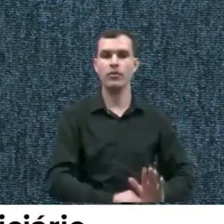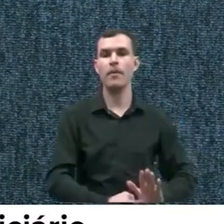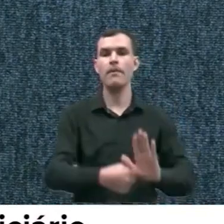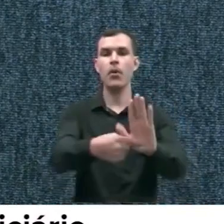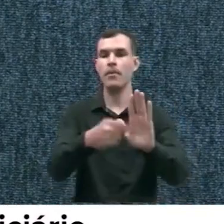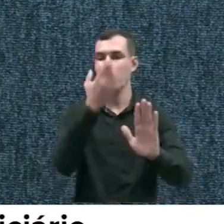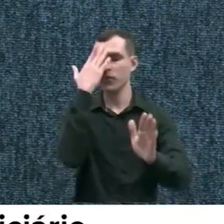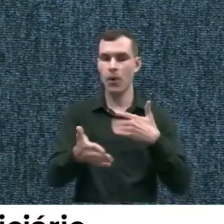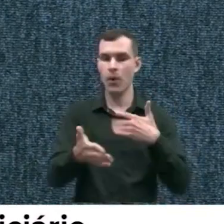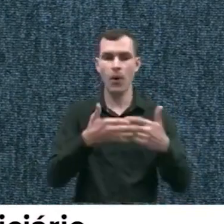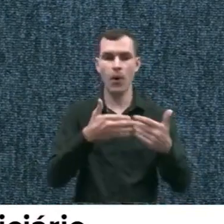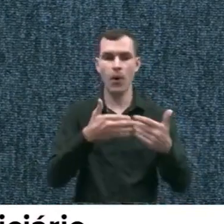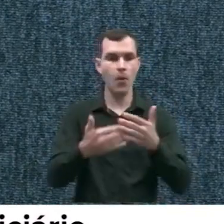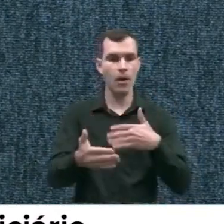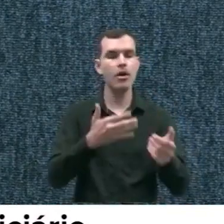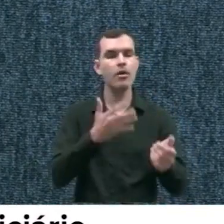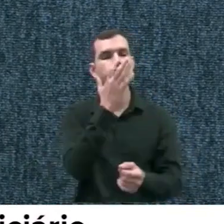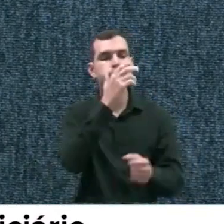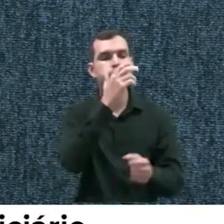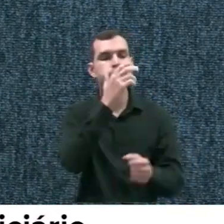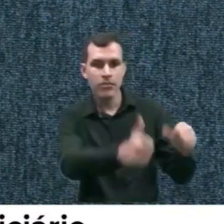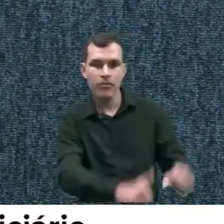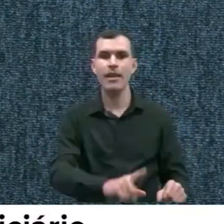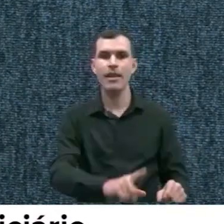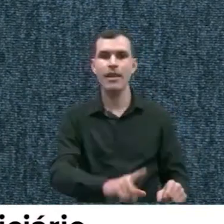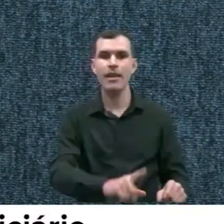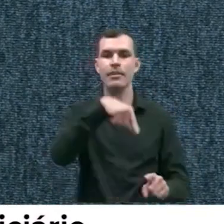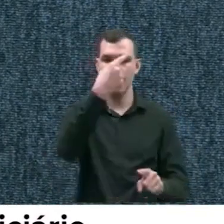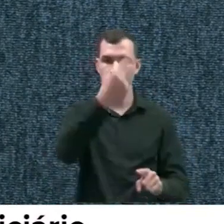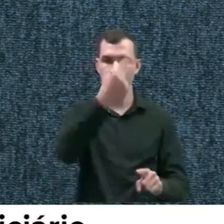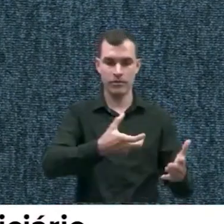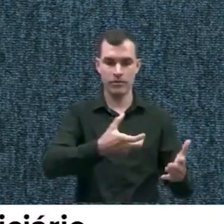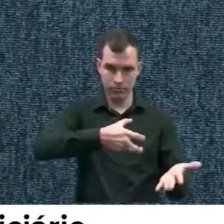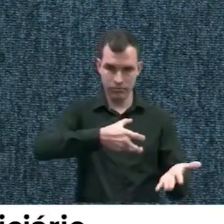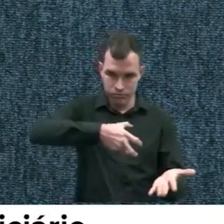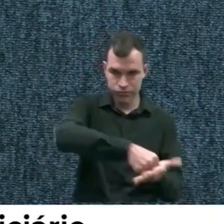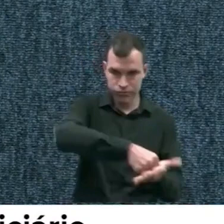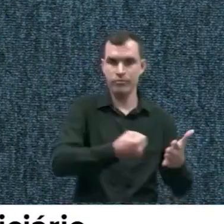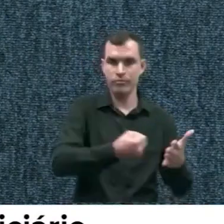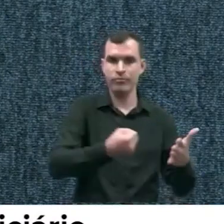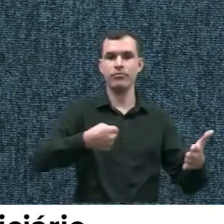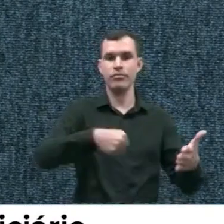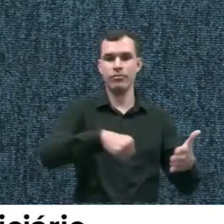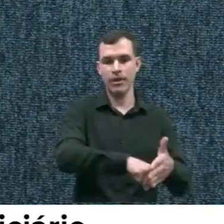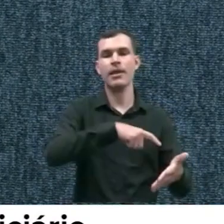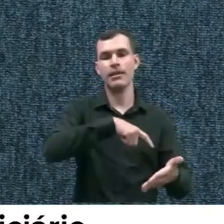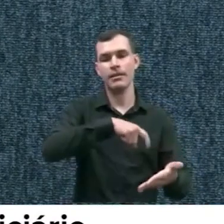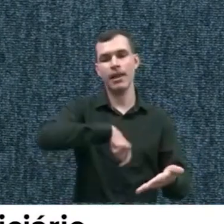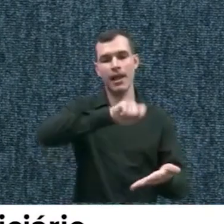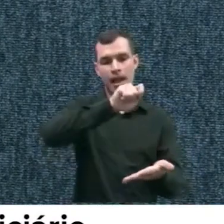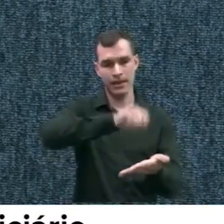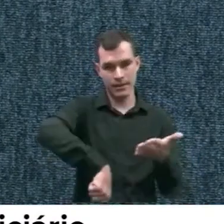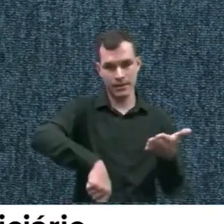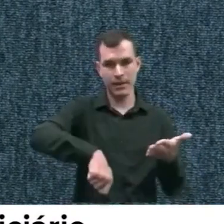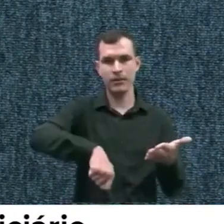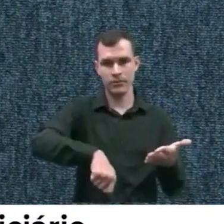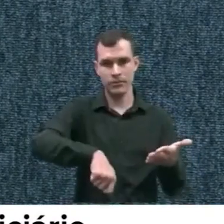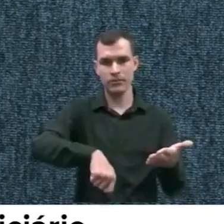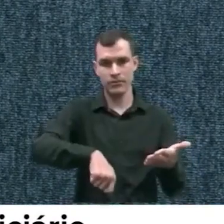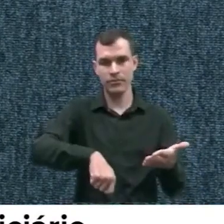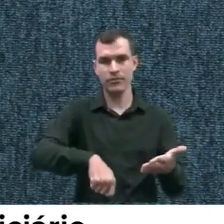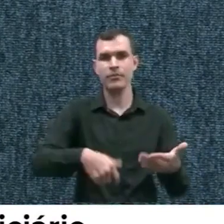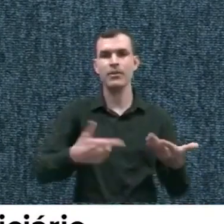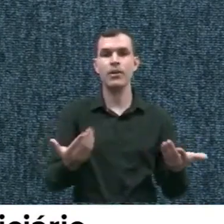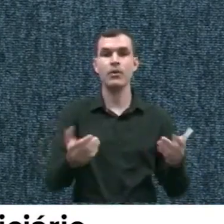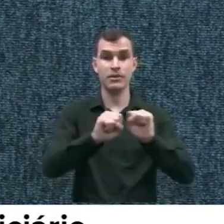internacionais depois Aquilo é lacrado selado e achinado e aquele